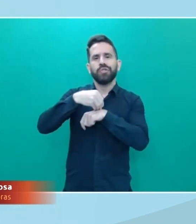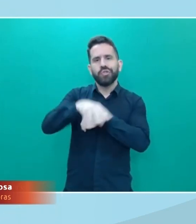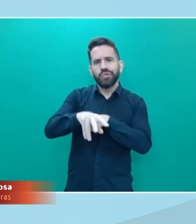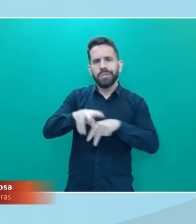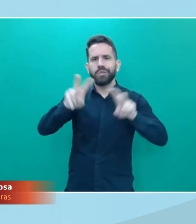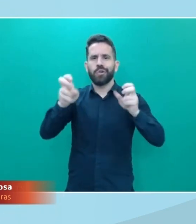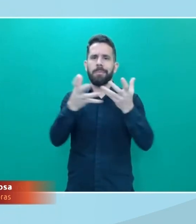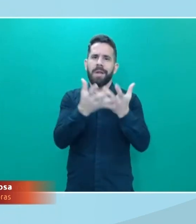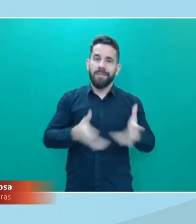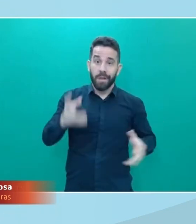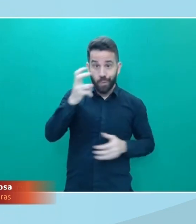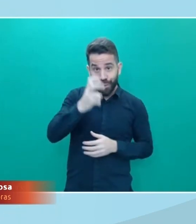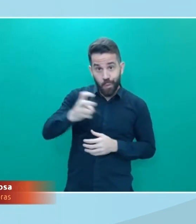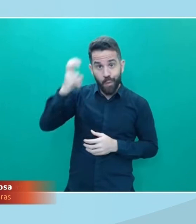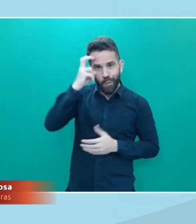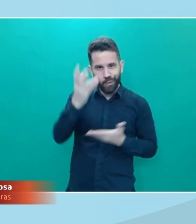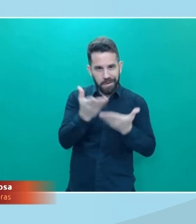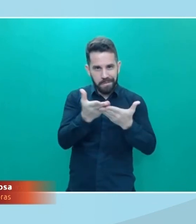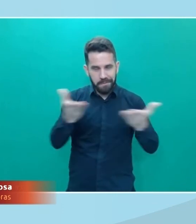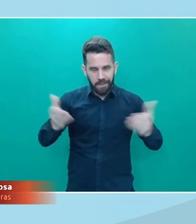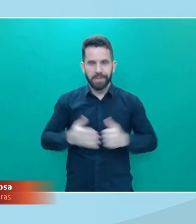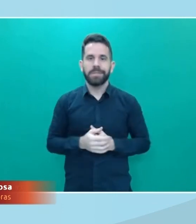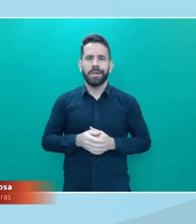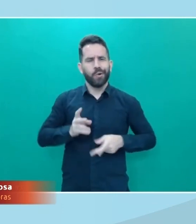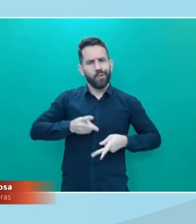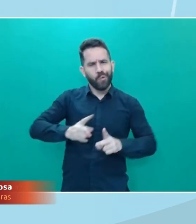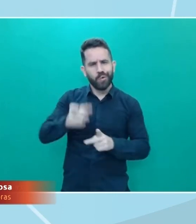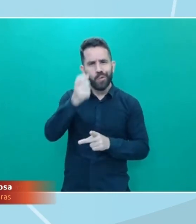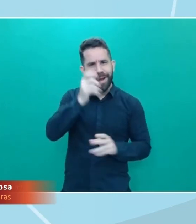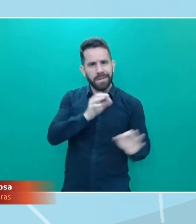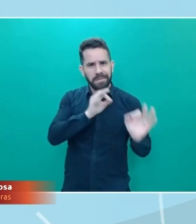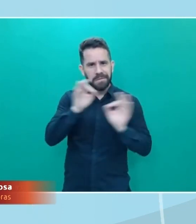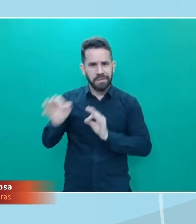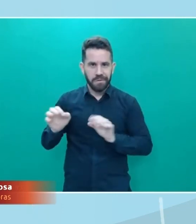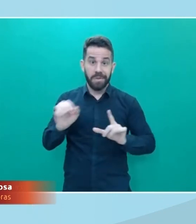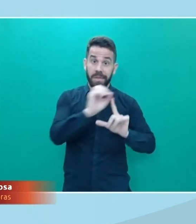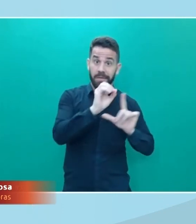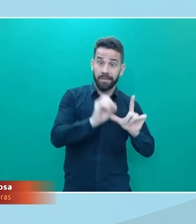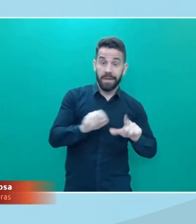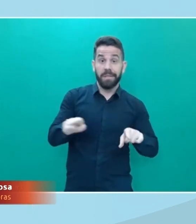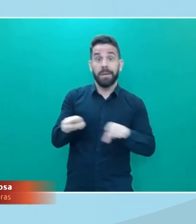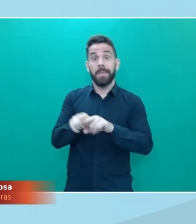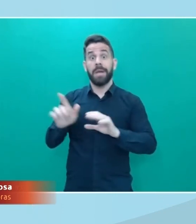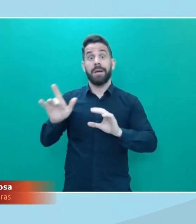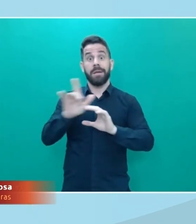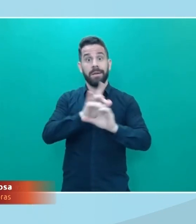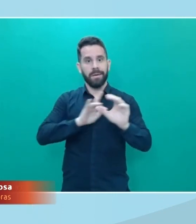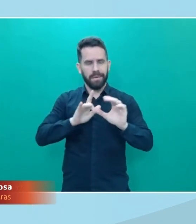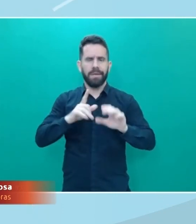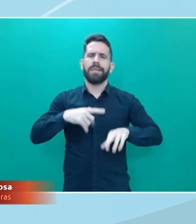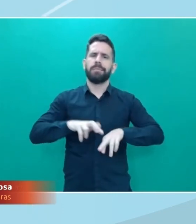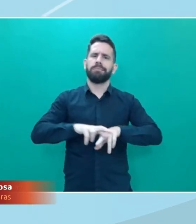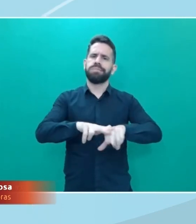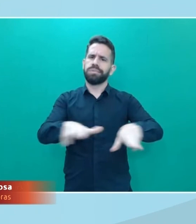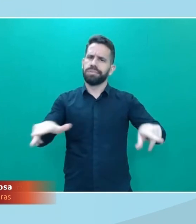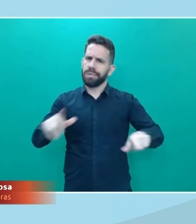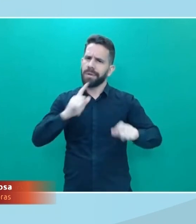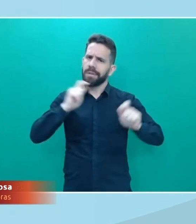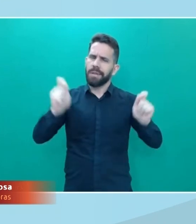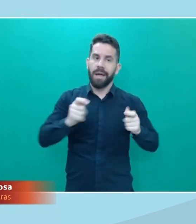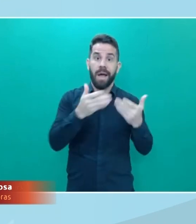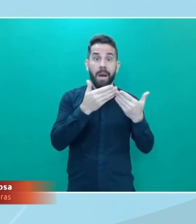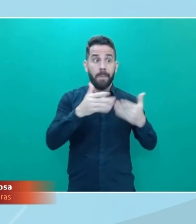você. Continue assistindo a TV UFG, que é o Conexões, nos nossos diferentes canais. Na TV aberta é